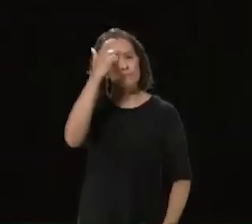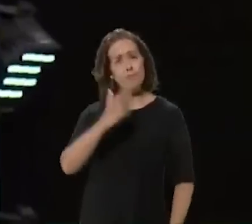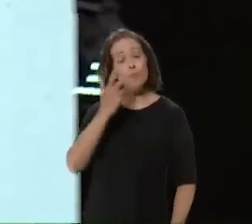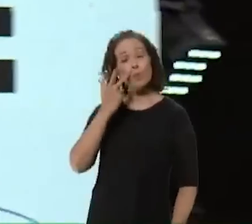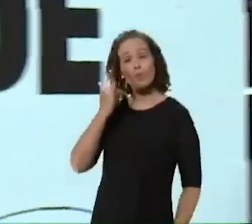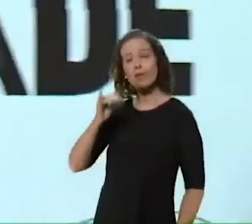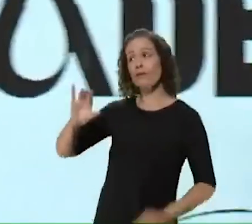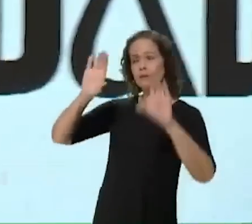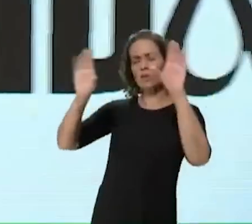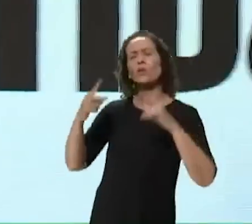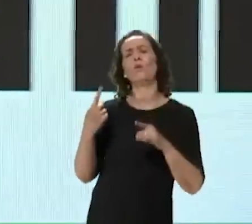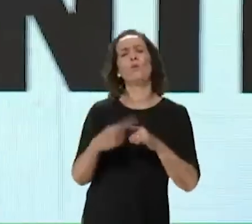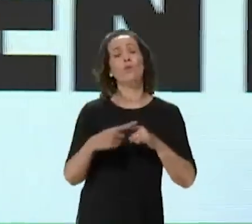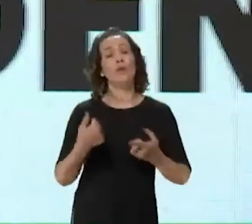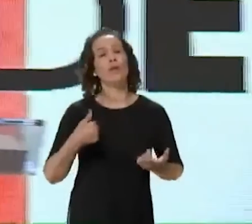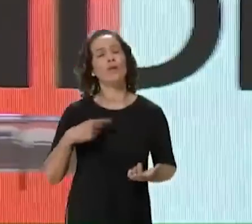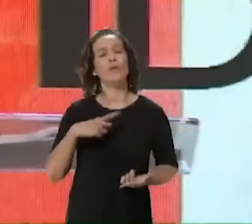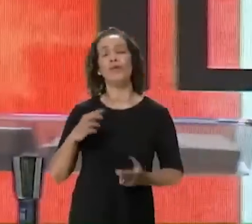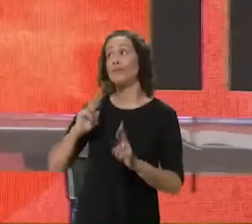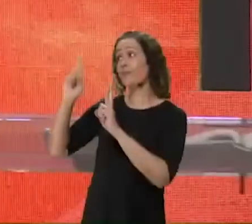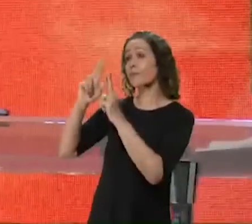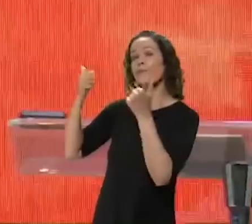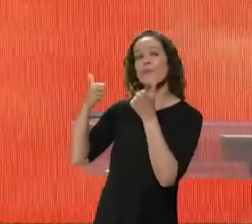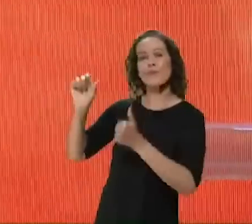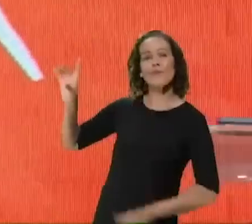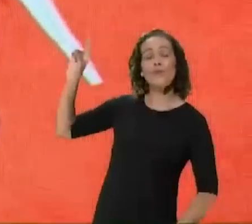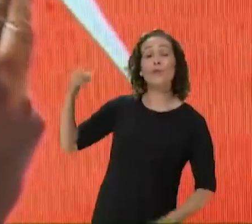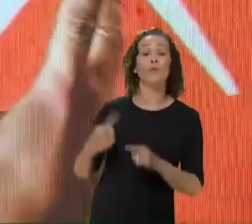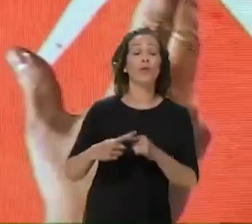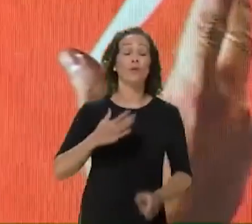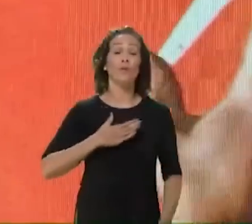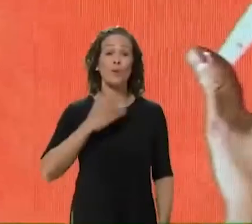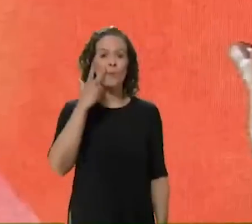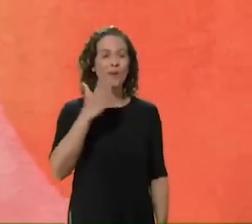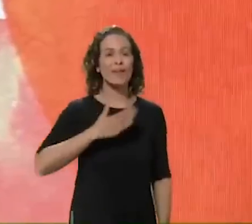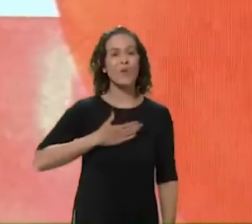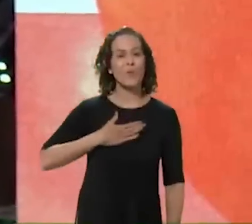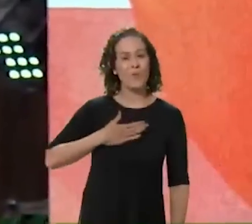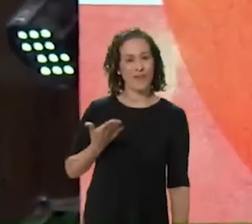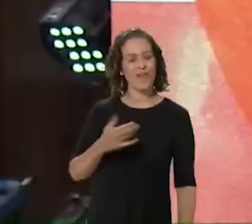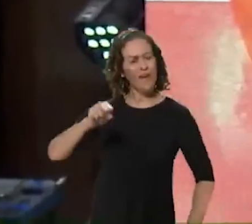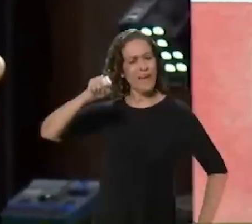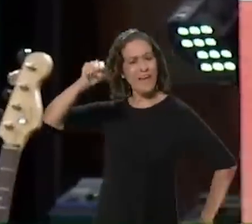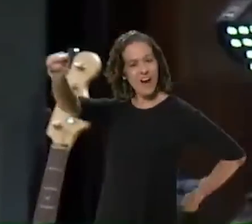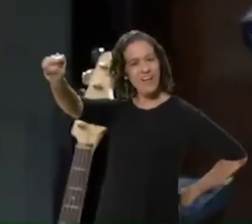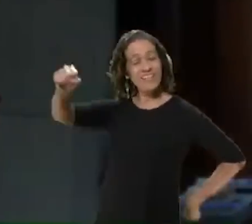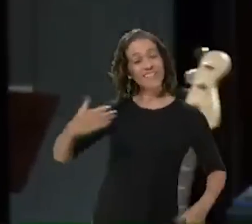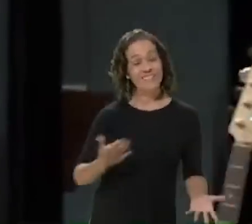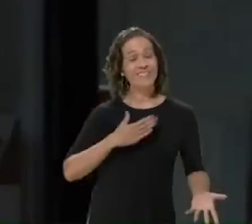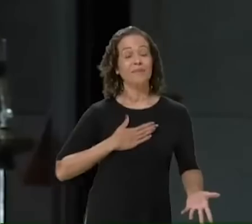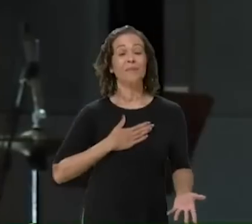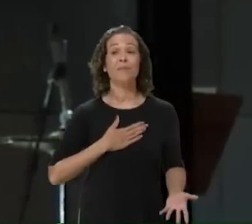Lucinho, tenho um relacionamento muito bacana com Deus? Porque o meu pai é o meu grande herói. Meu pai tem 78 anos, está